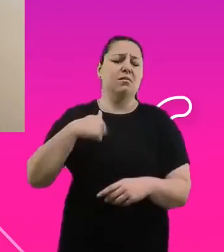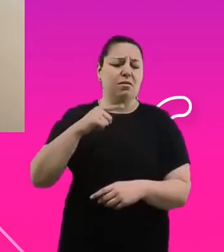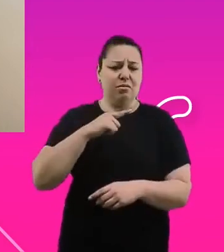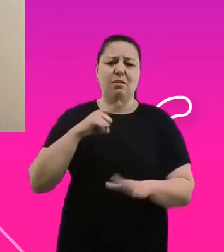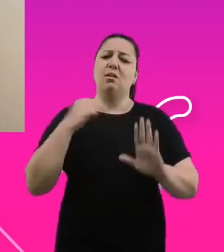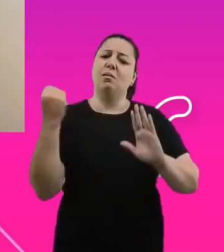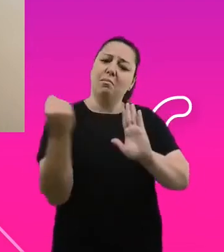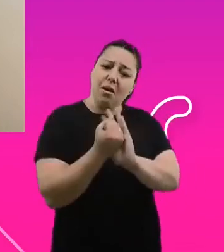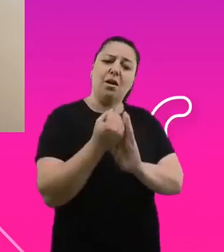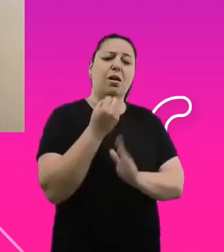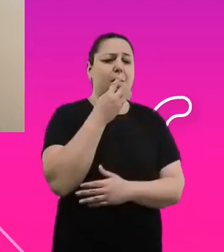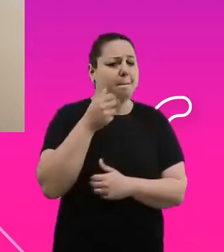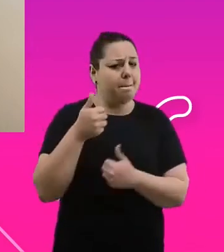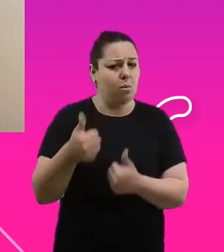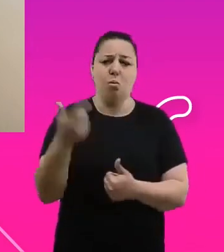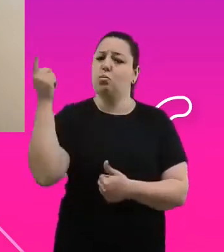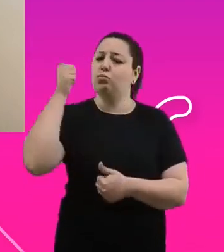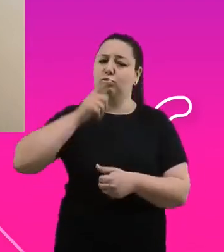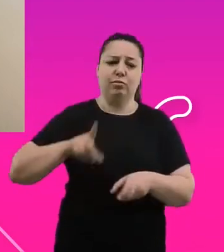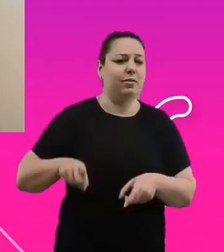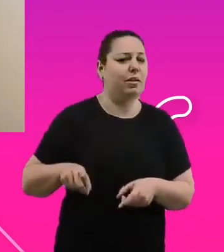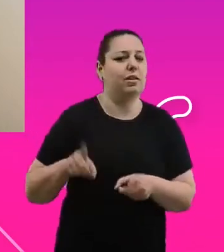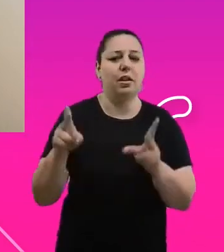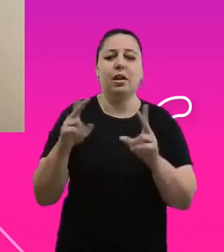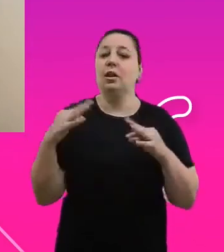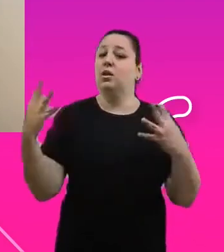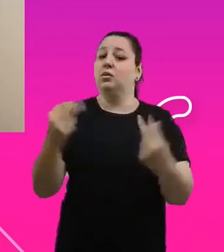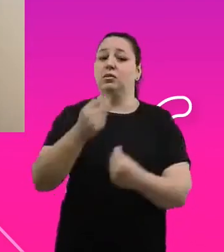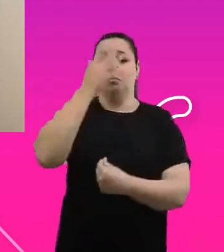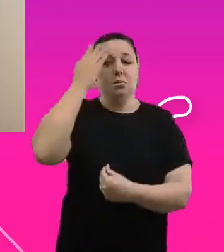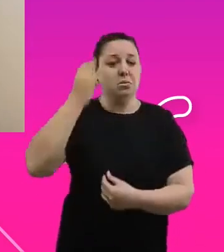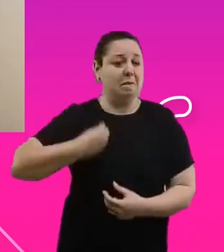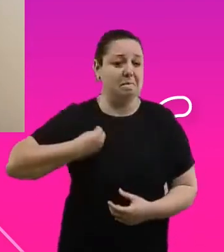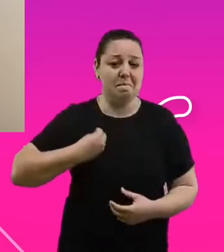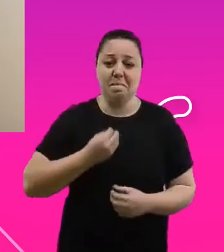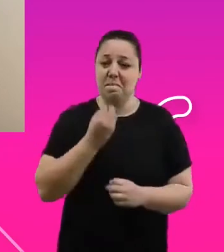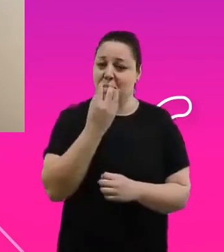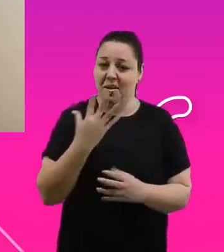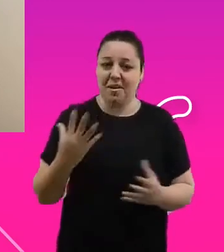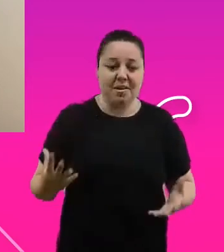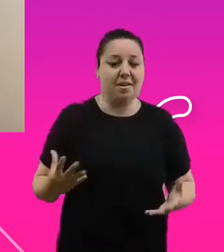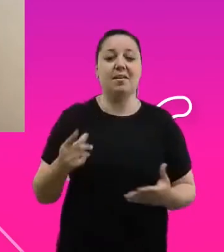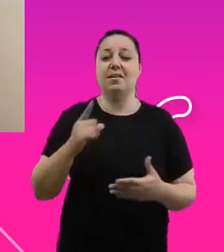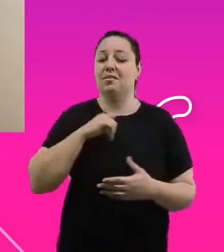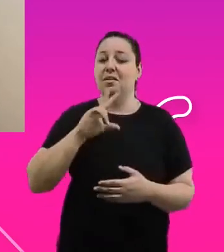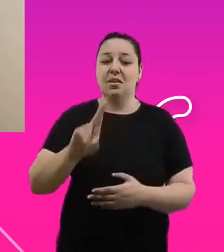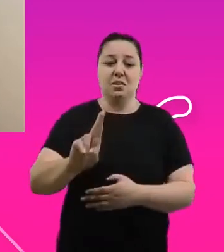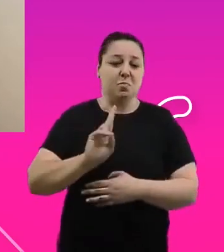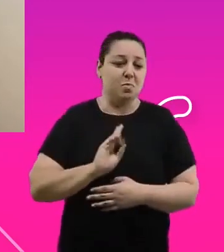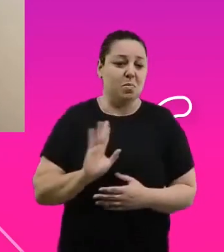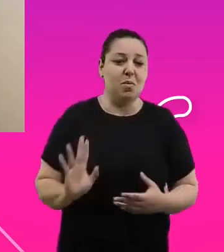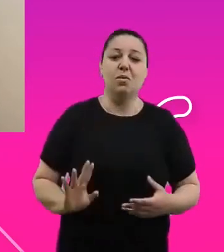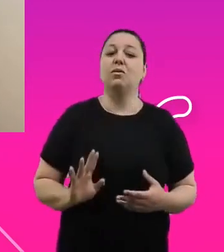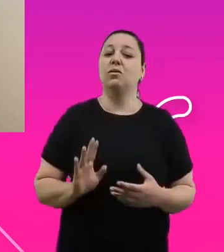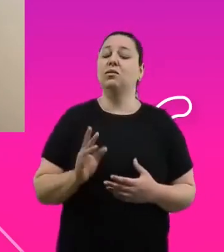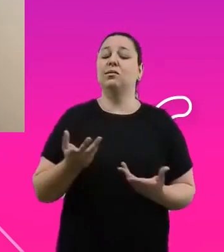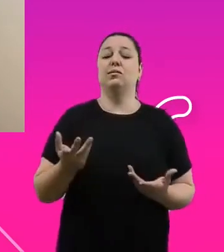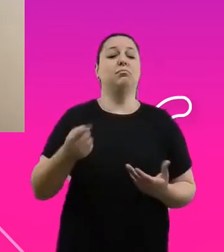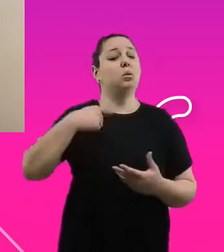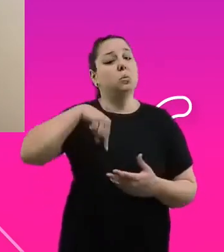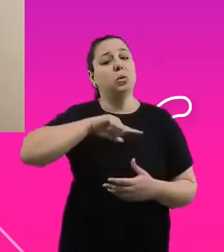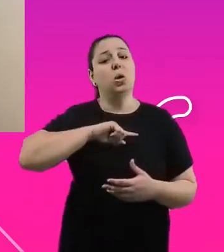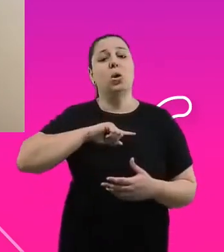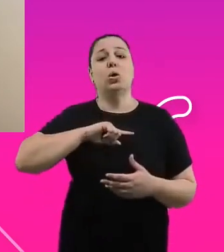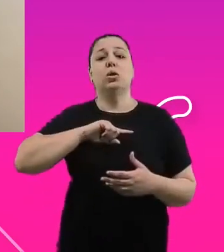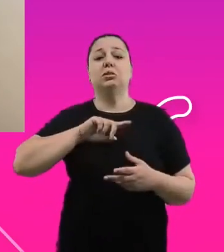continuam vendendo, tá todo mundo bem, tá todo mundo com resultado, a gente explora multicanalidade também.